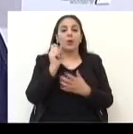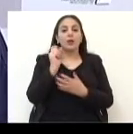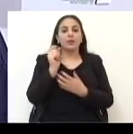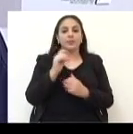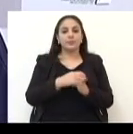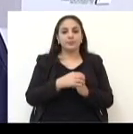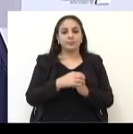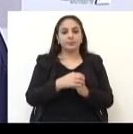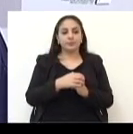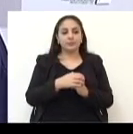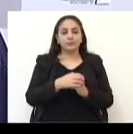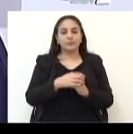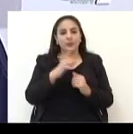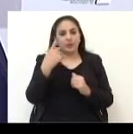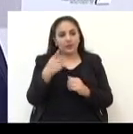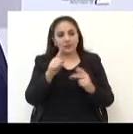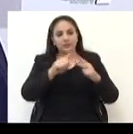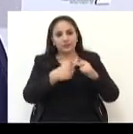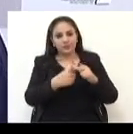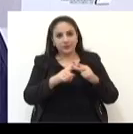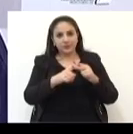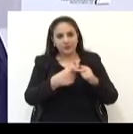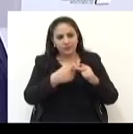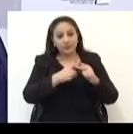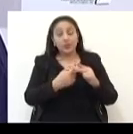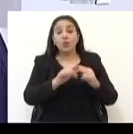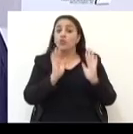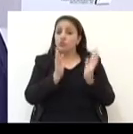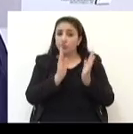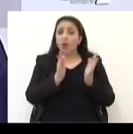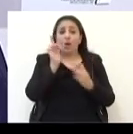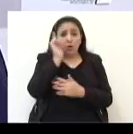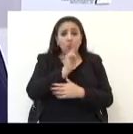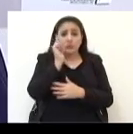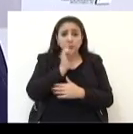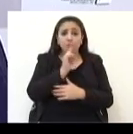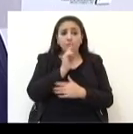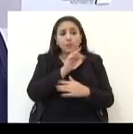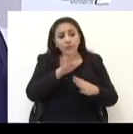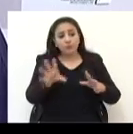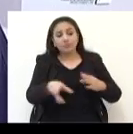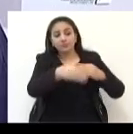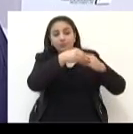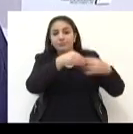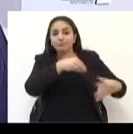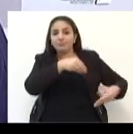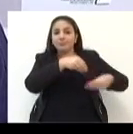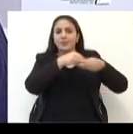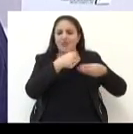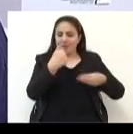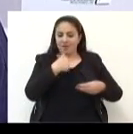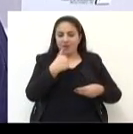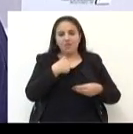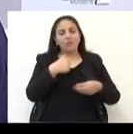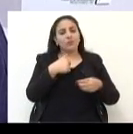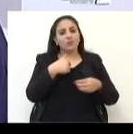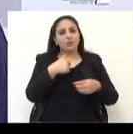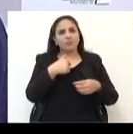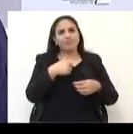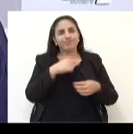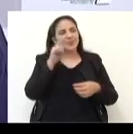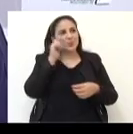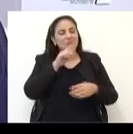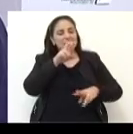queremos, então? Nós queremos essa manutenção do que já conquistamos até agora. Eu ainda